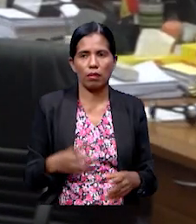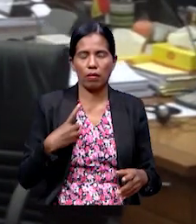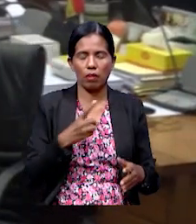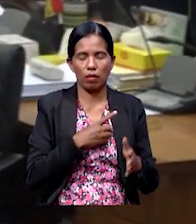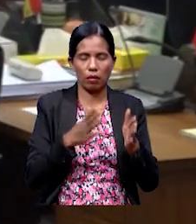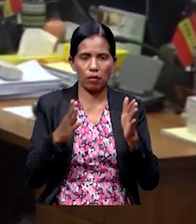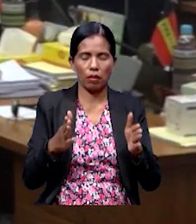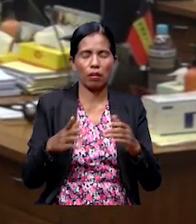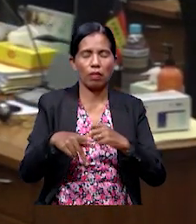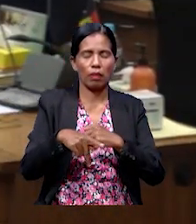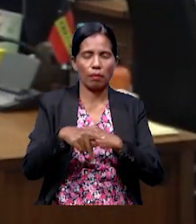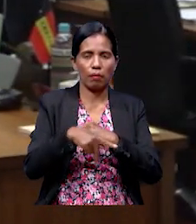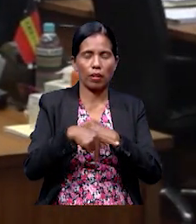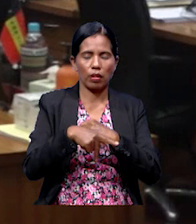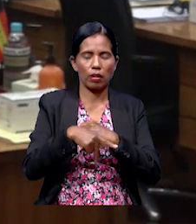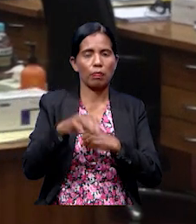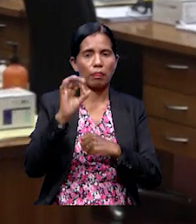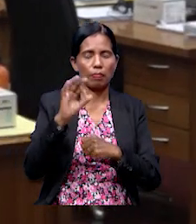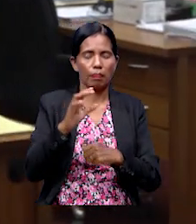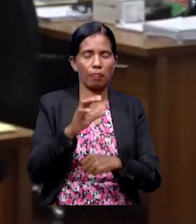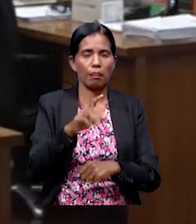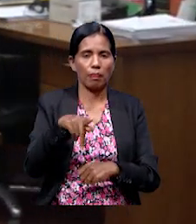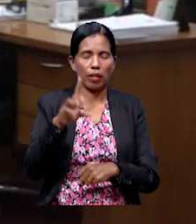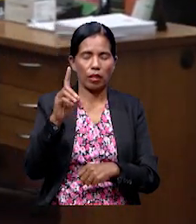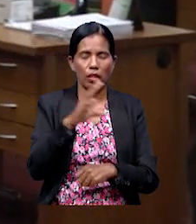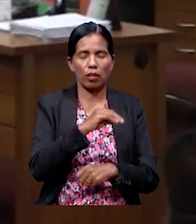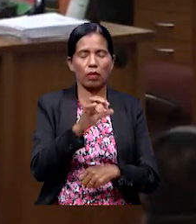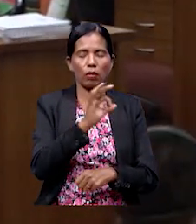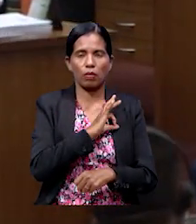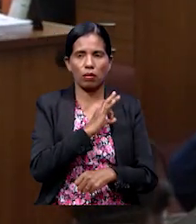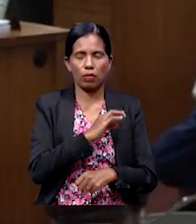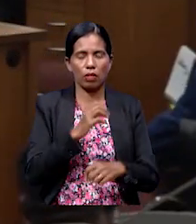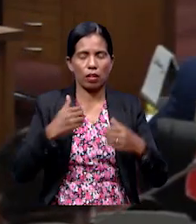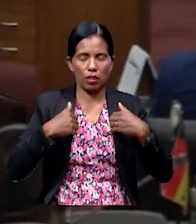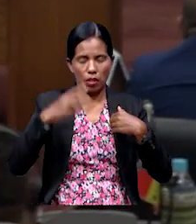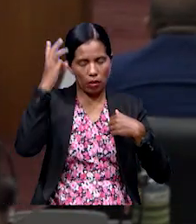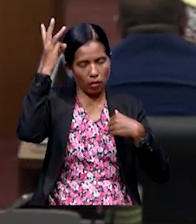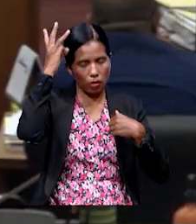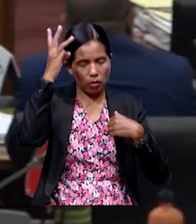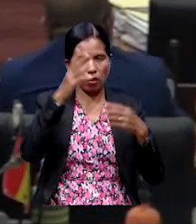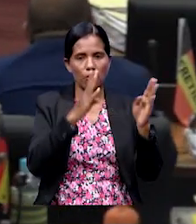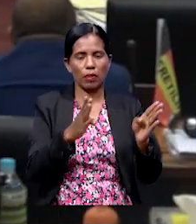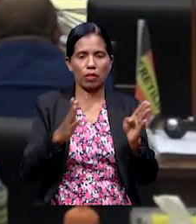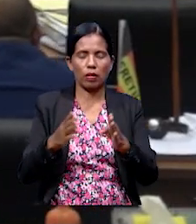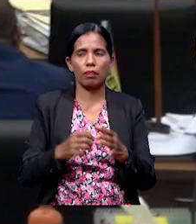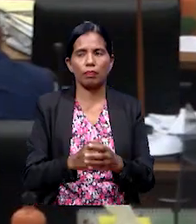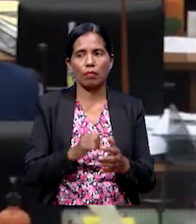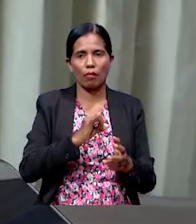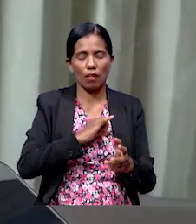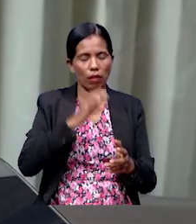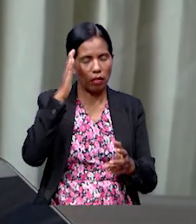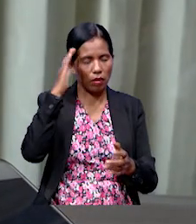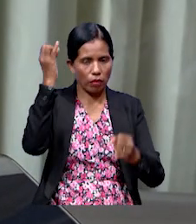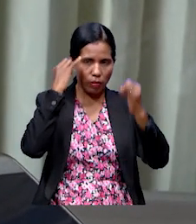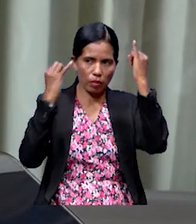no Kunto, lamenta o falhanço Hirakne, tamba hamosu dúvidas e a processo ne. Há uma informação